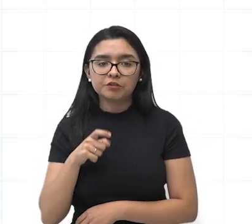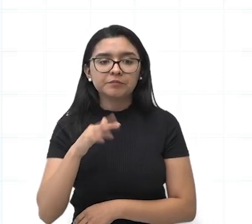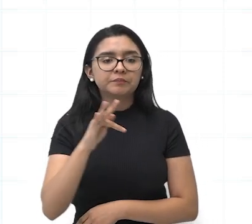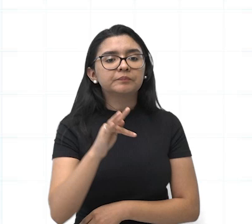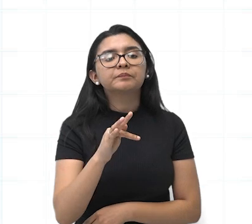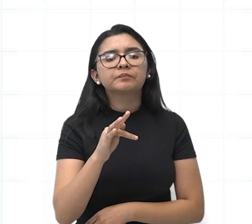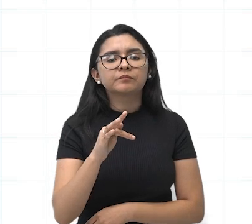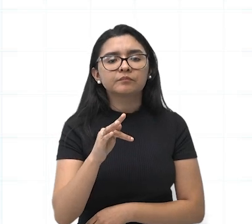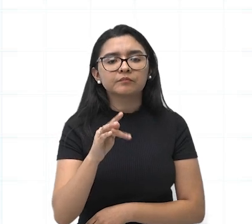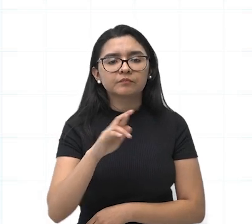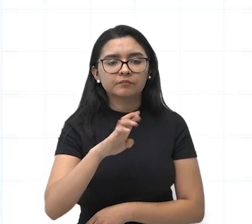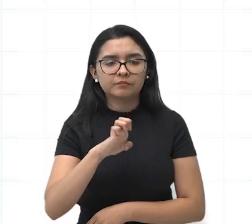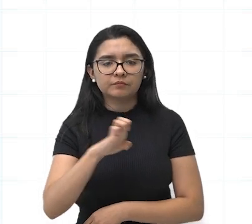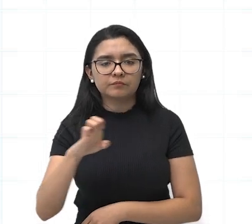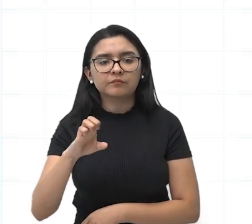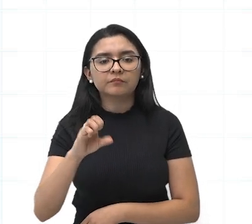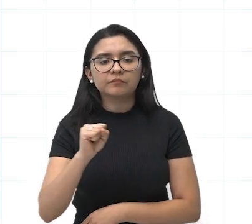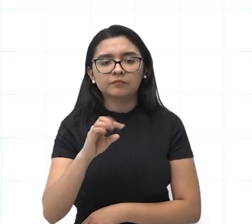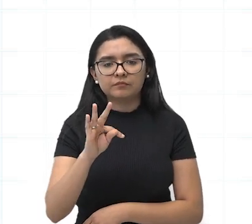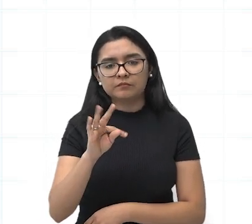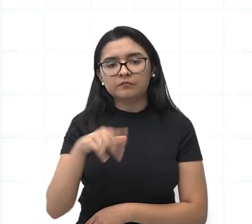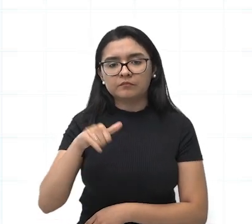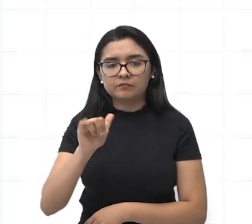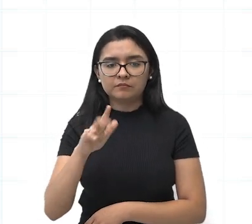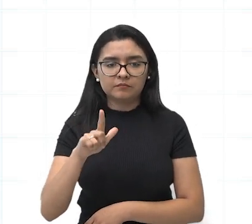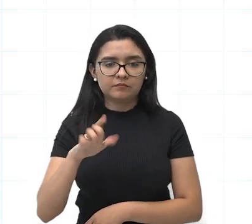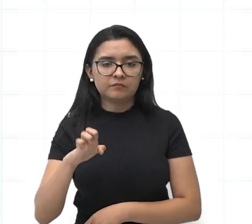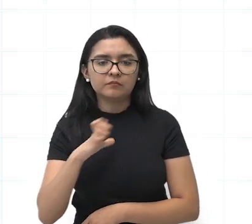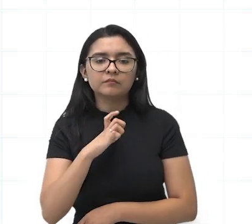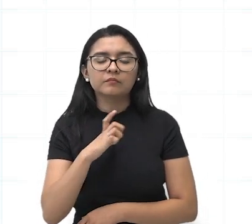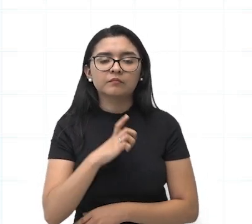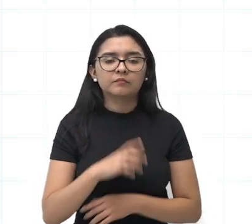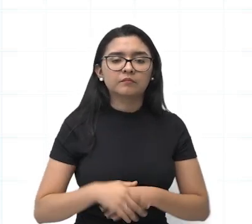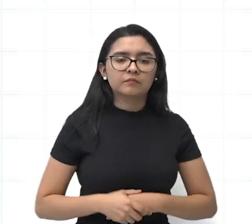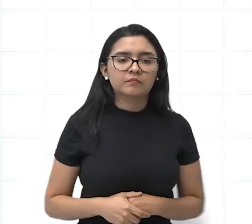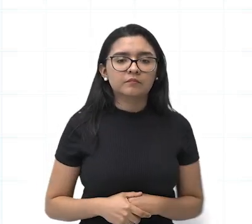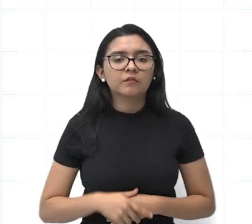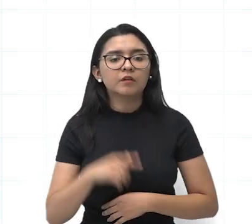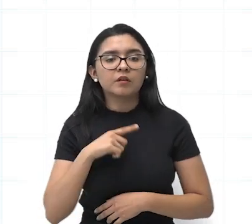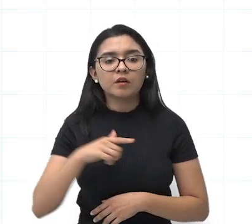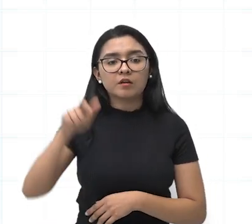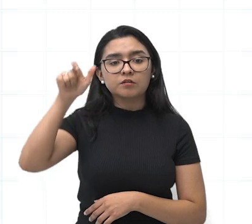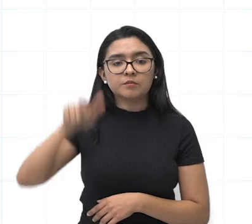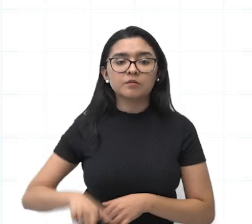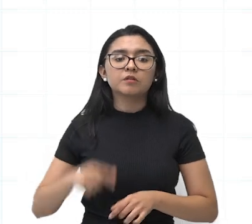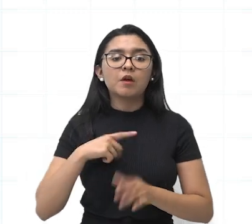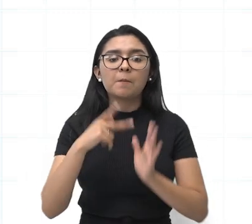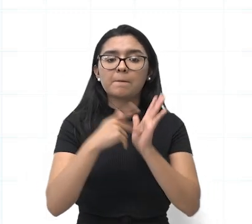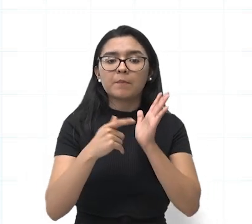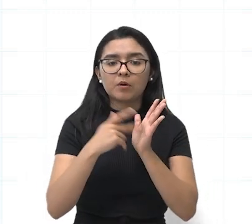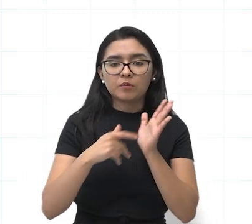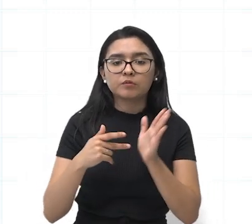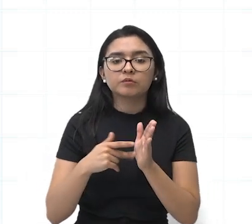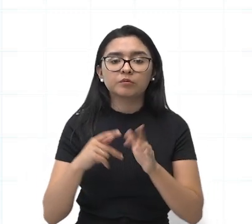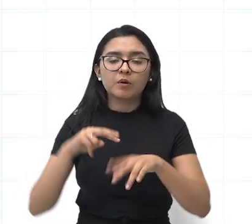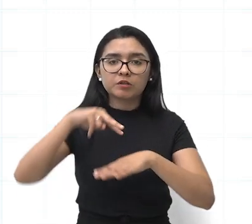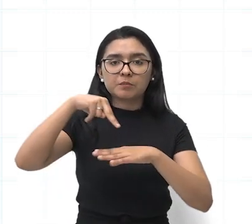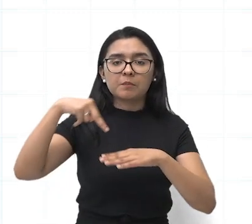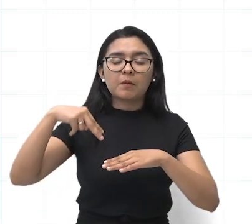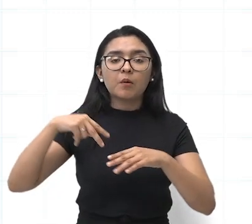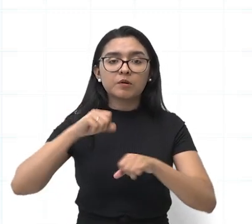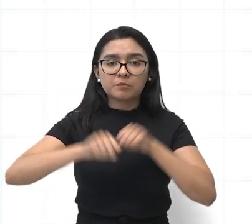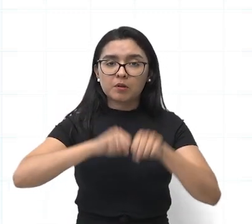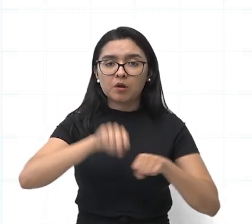em que os atletas são pontuados por manobras feitas com as bicicletas. Lembrando que o BMX